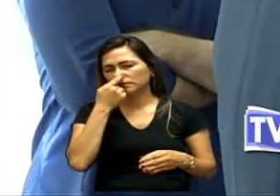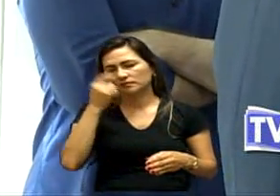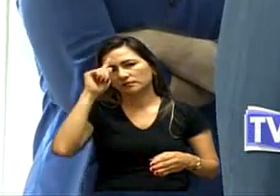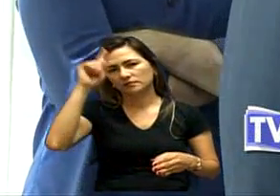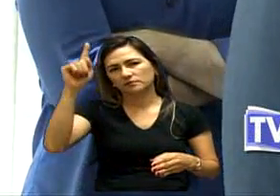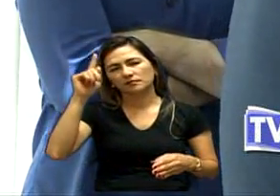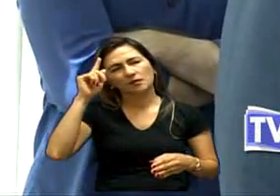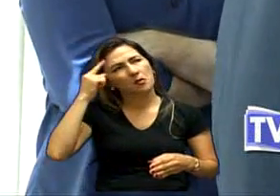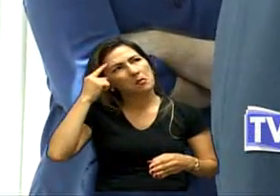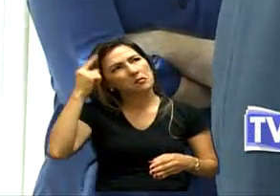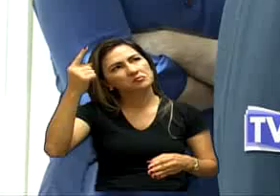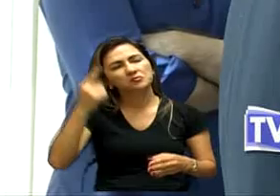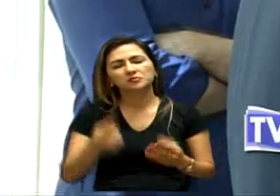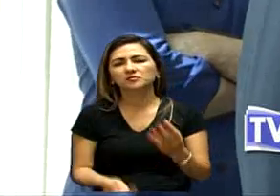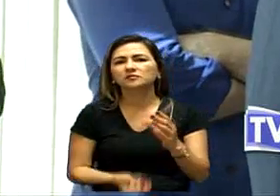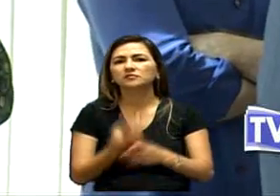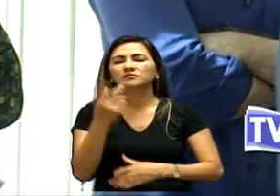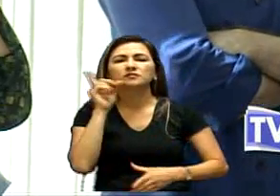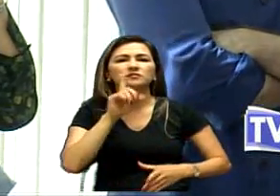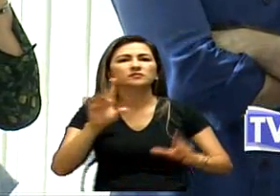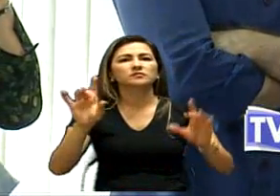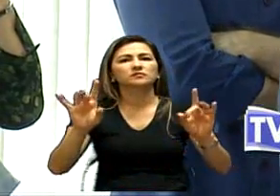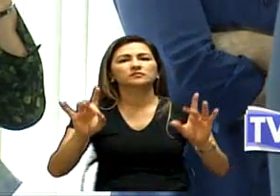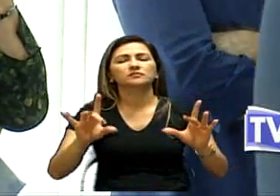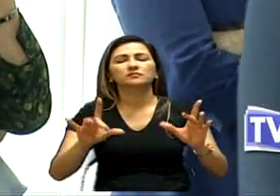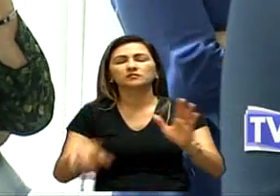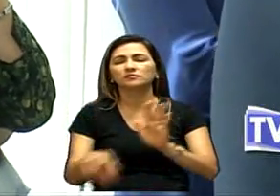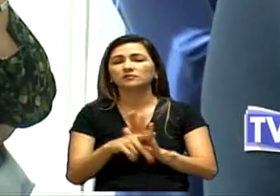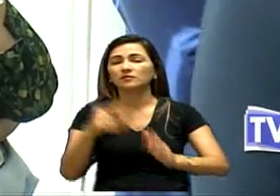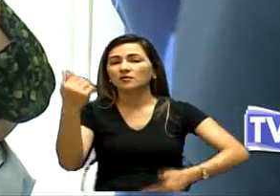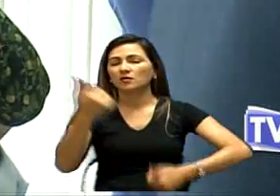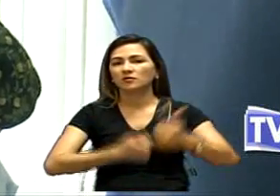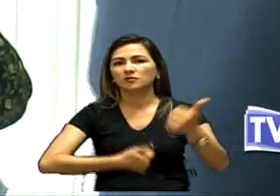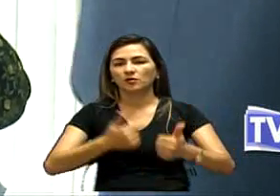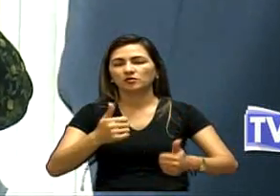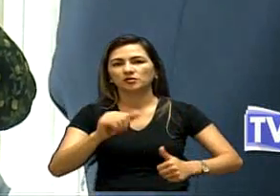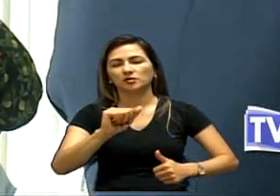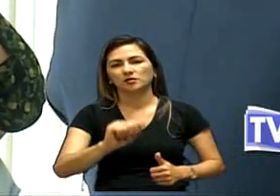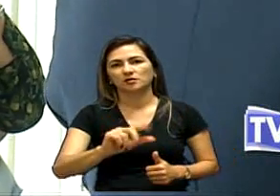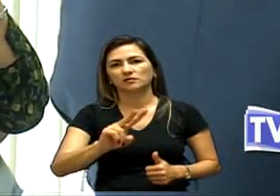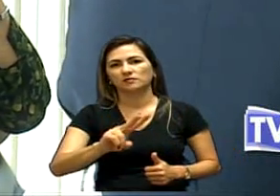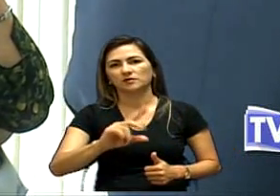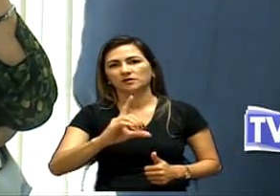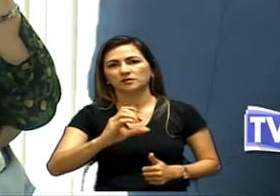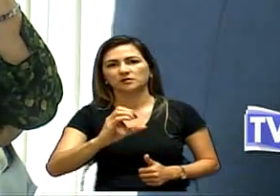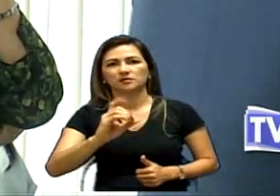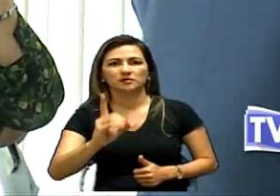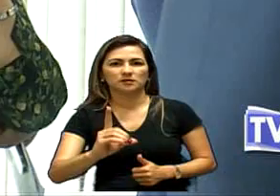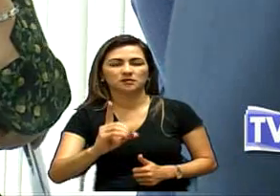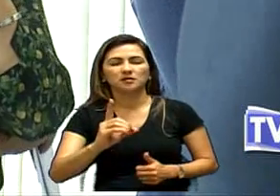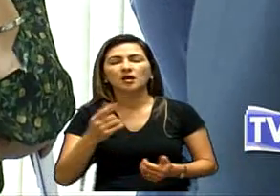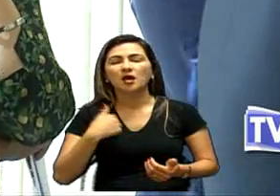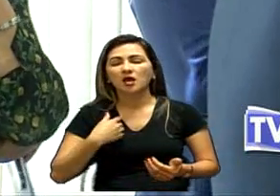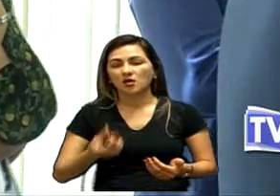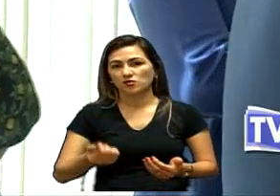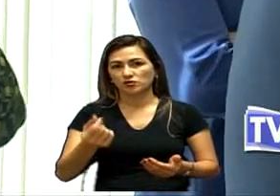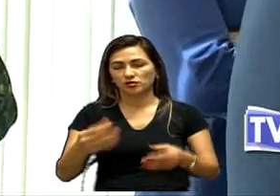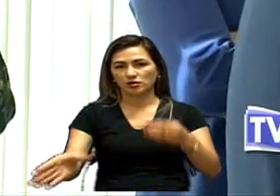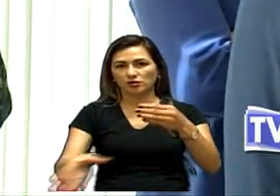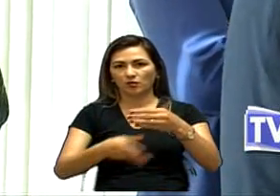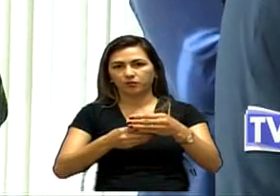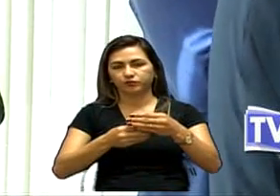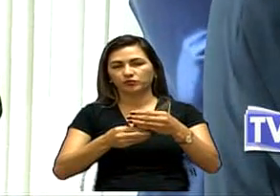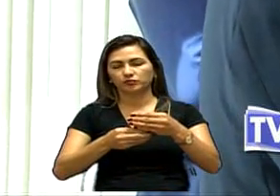ideia é realizar um grande evento no ano que vem. Inclusive, eu já vou destinar emenda impositiva para esse evento. E